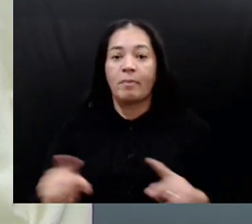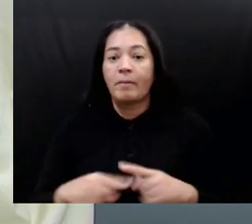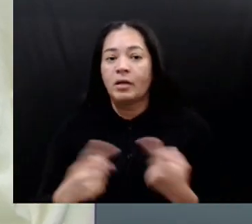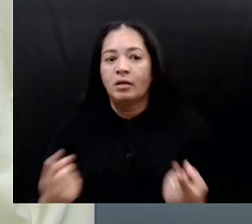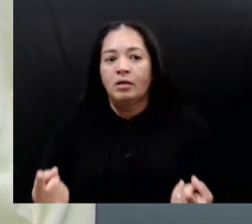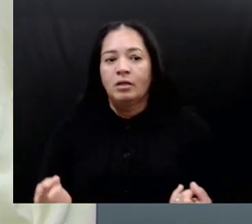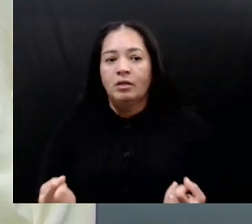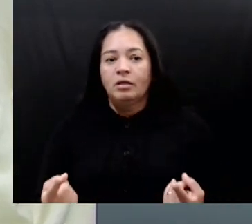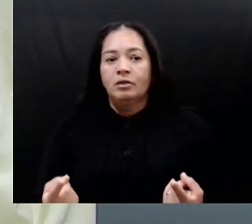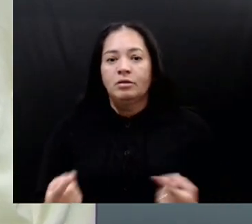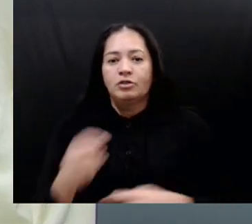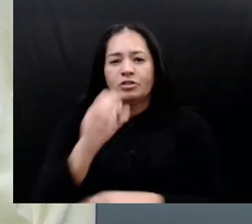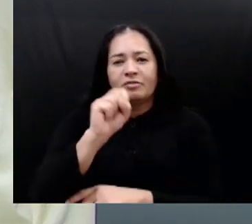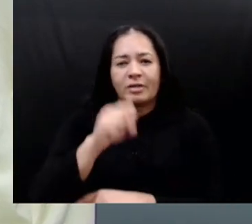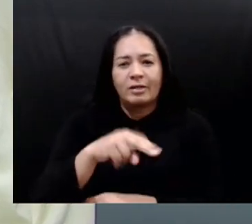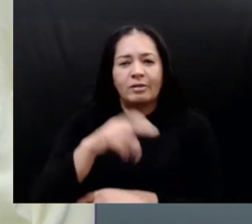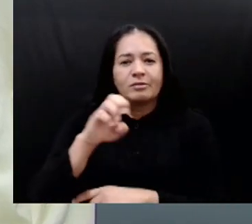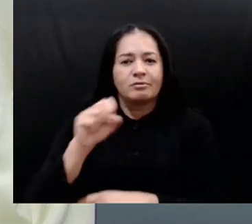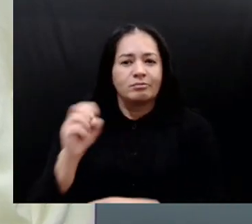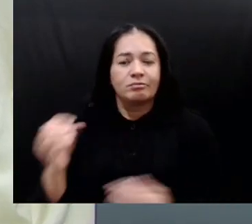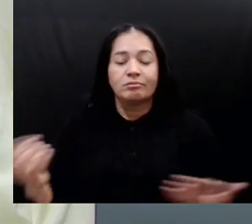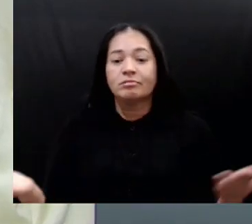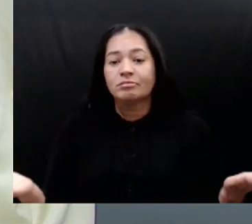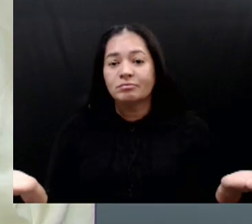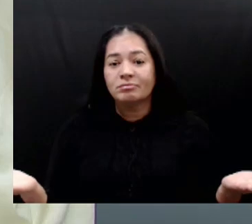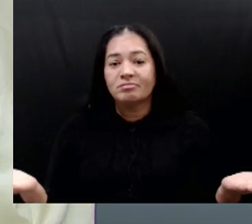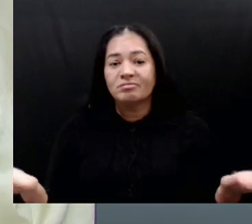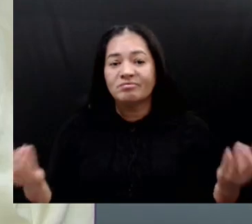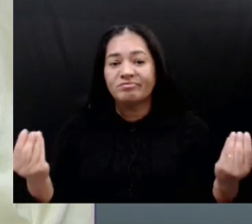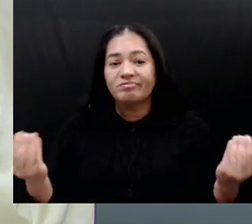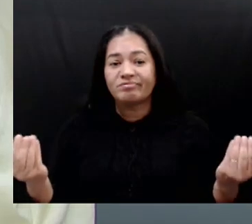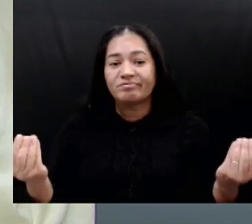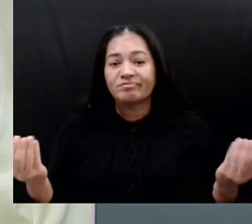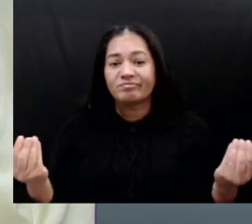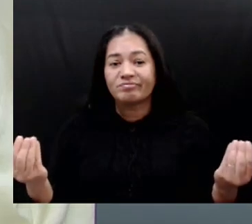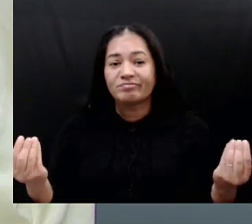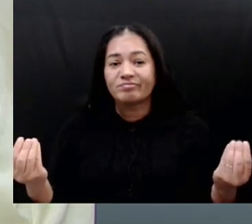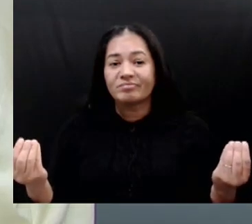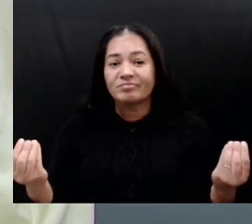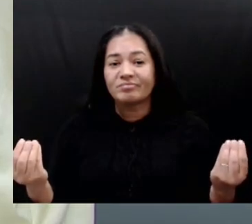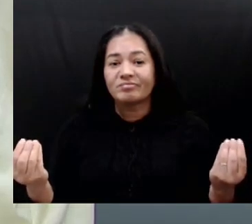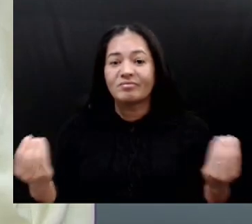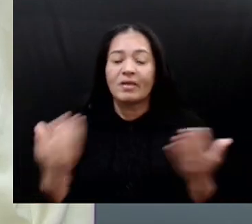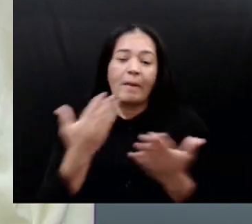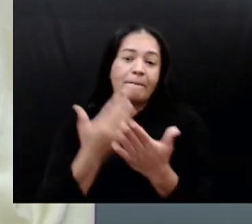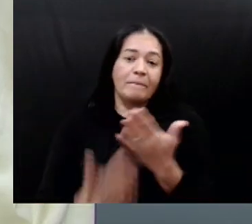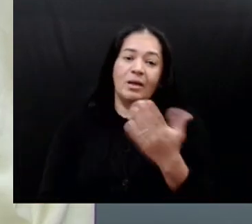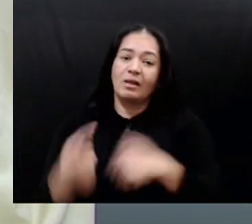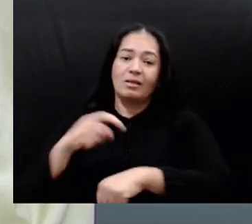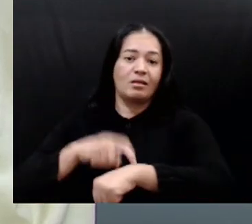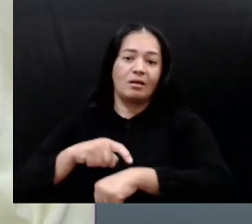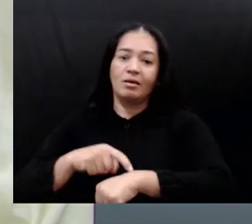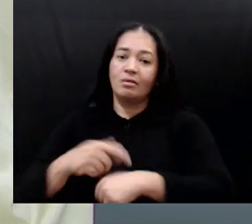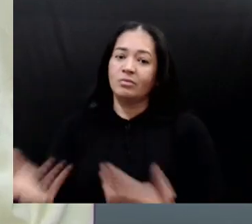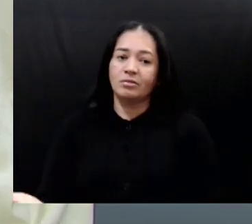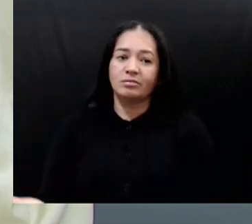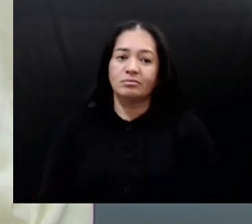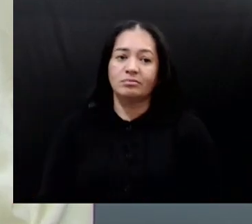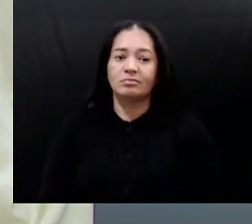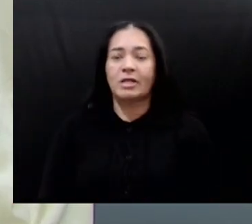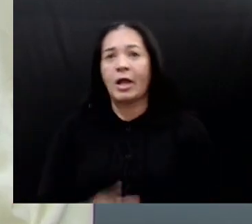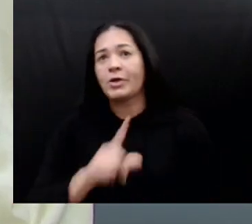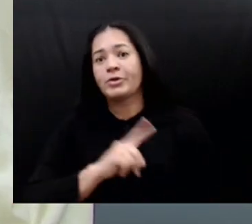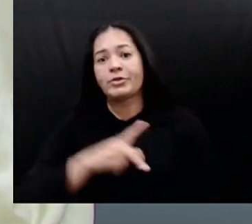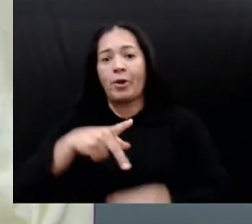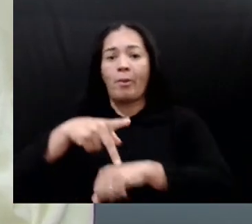e tal. E aí... É uma perda de tempo, eu tenho uma pós-graduação em